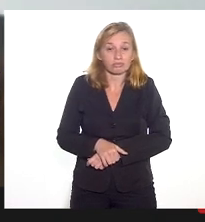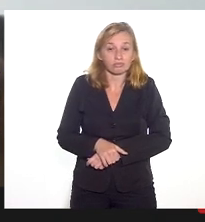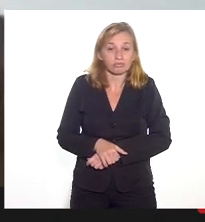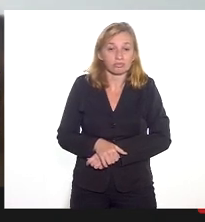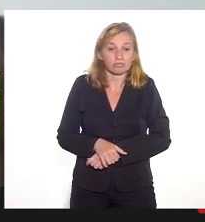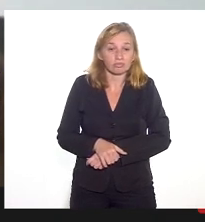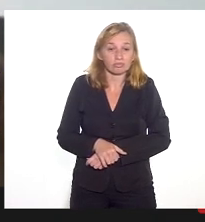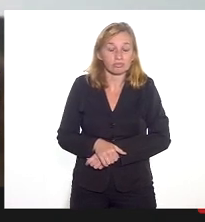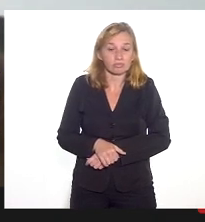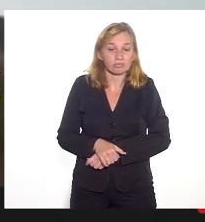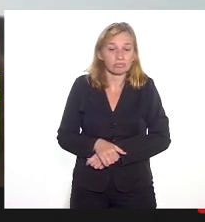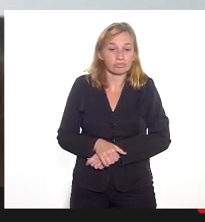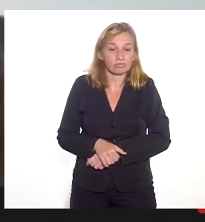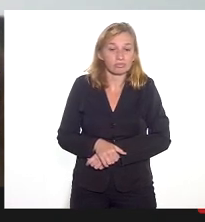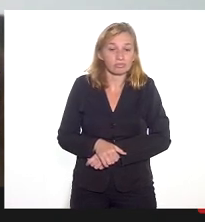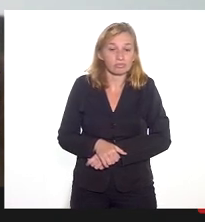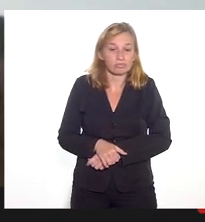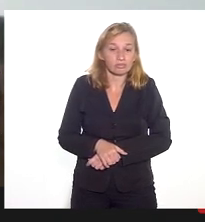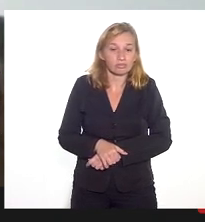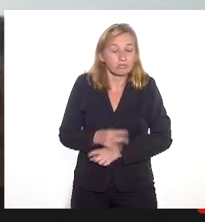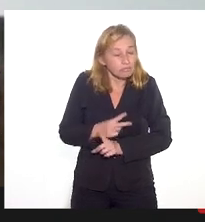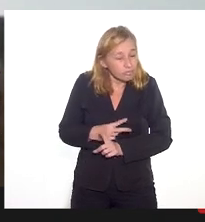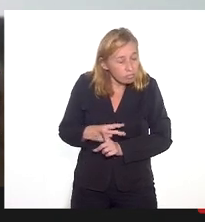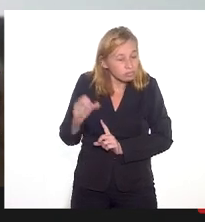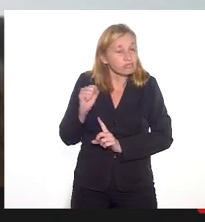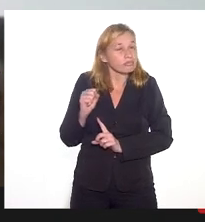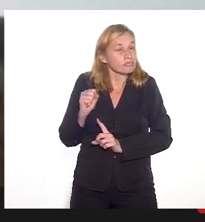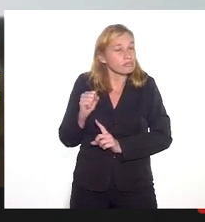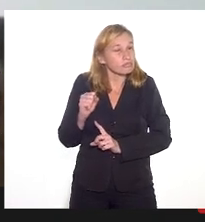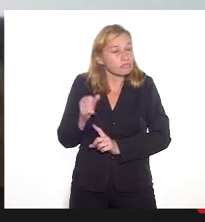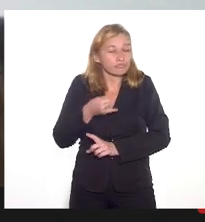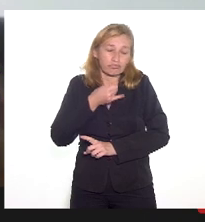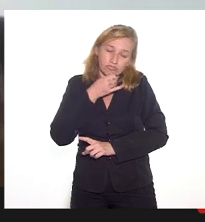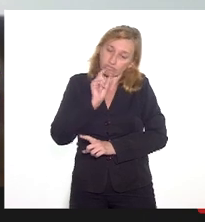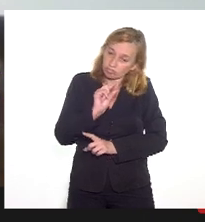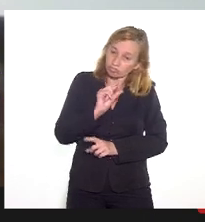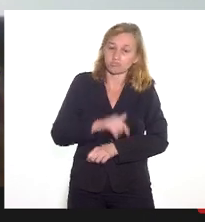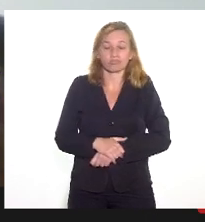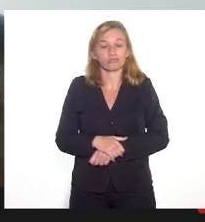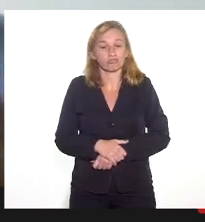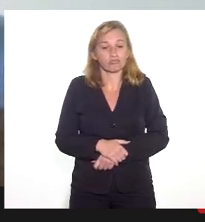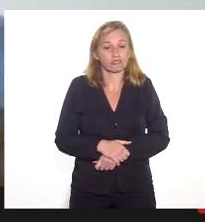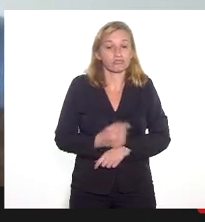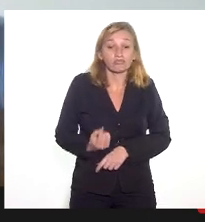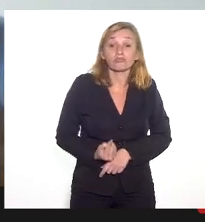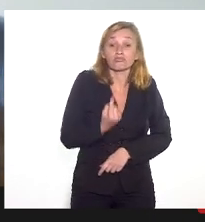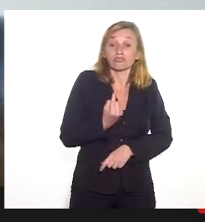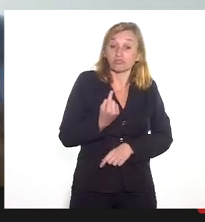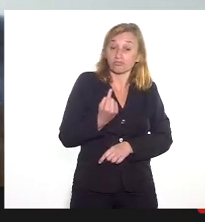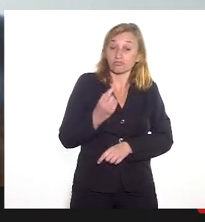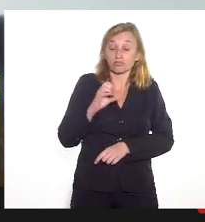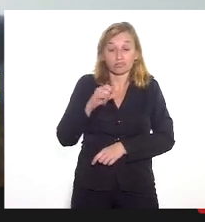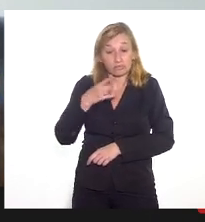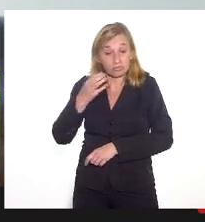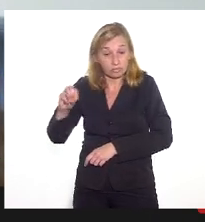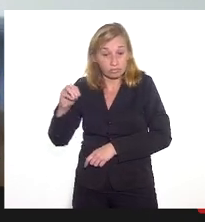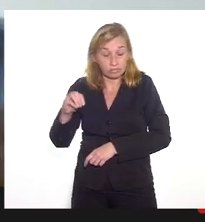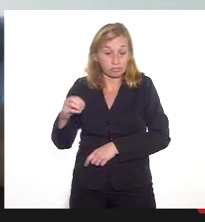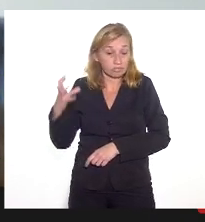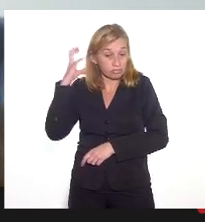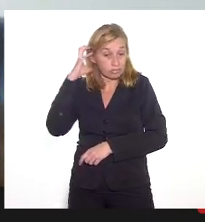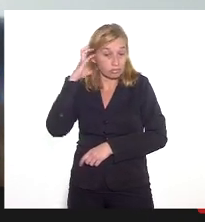eu coloco isso de uma forma assim, vitoriosa e, ao mesmo tempo, lamentando, que foi a única concessão de rádio e televisão que